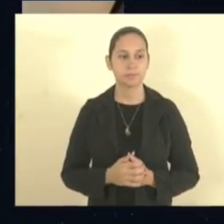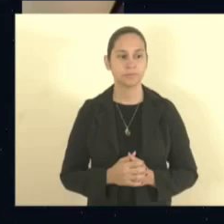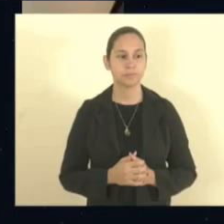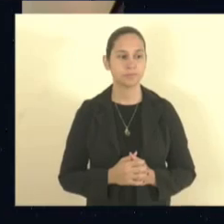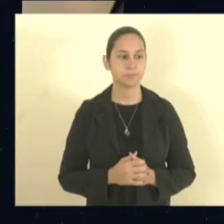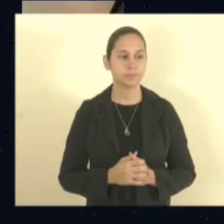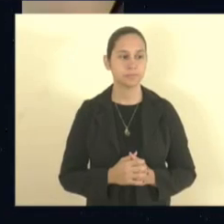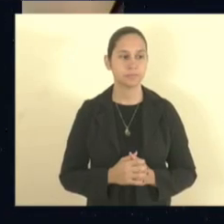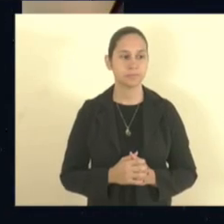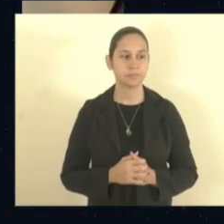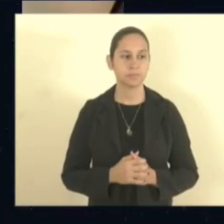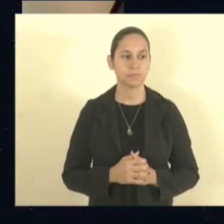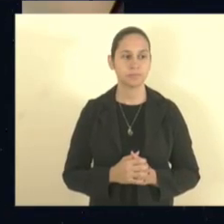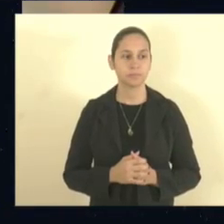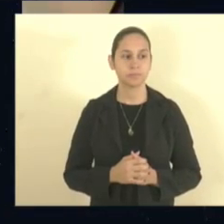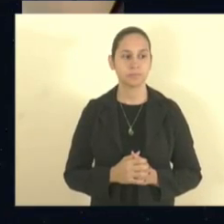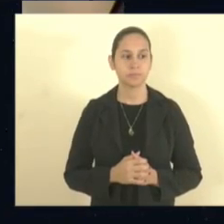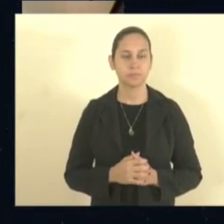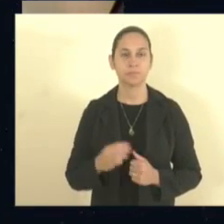Pode prosseguir, presidente?